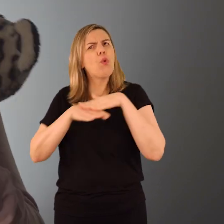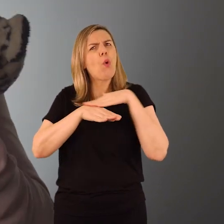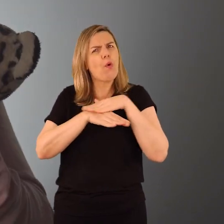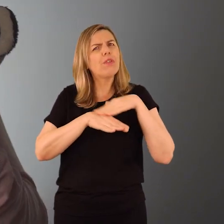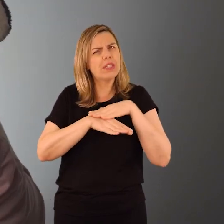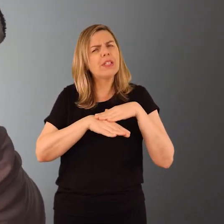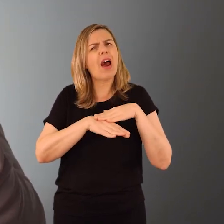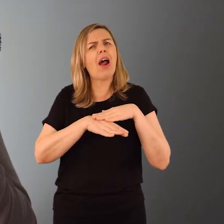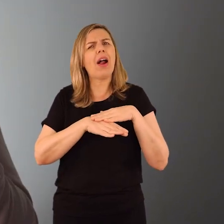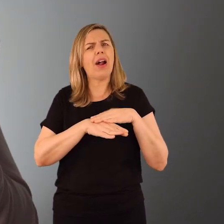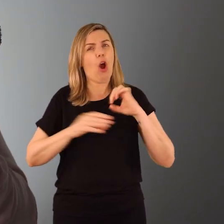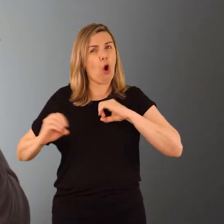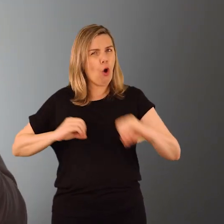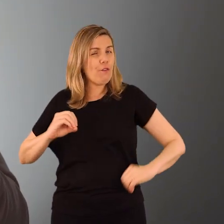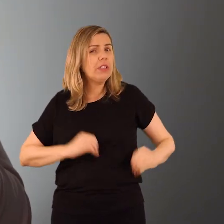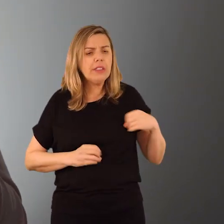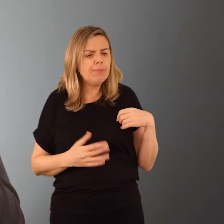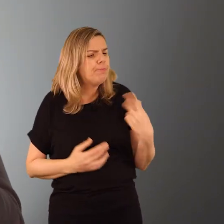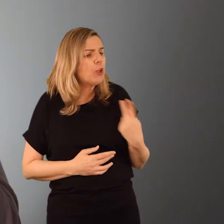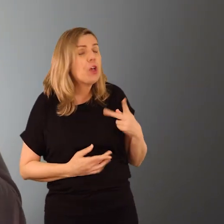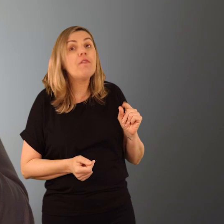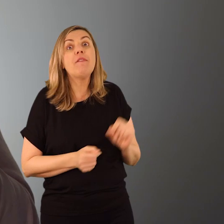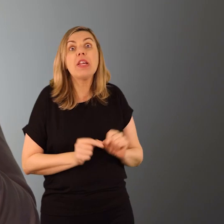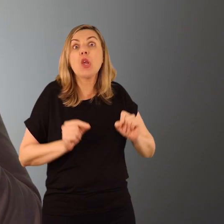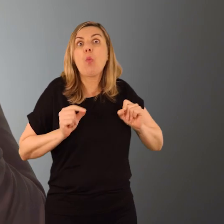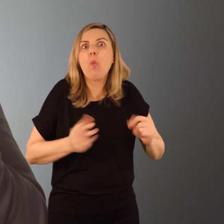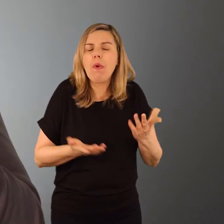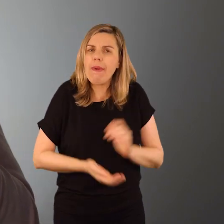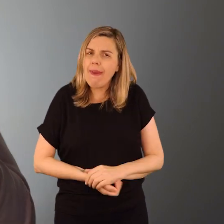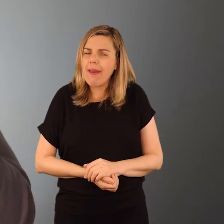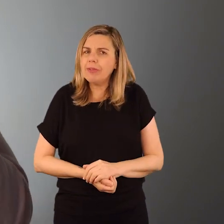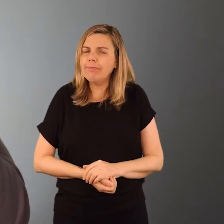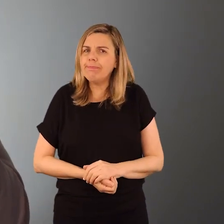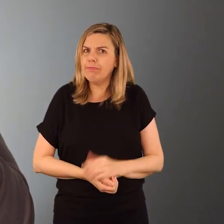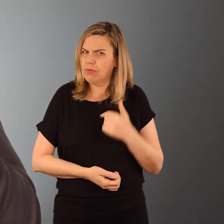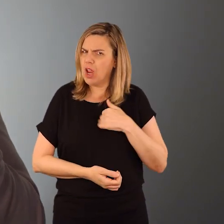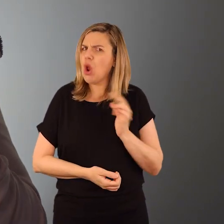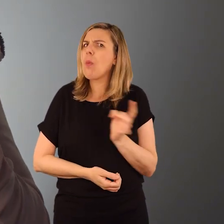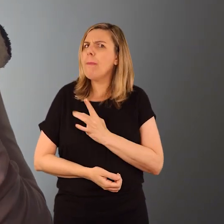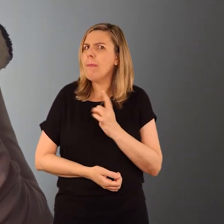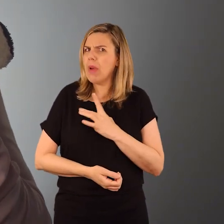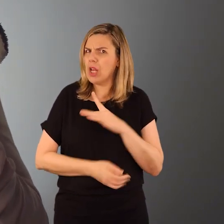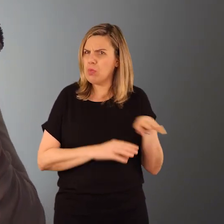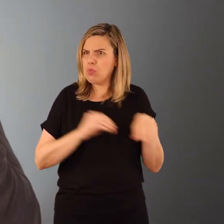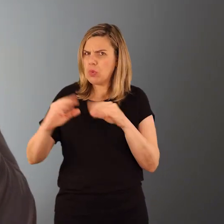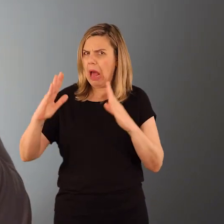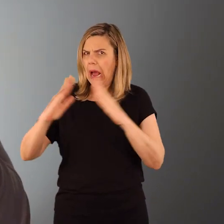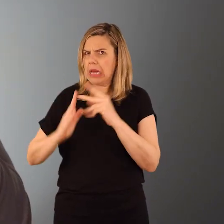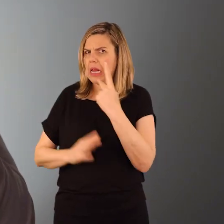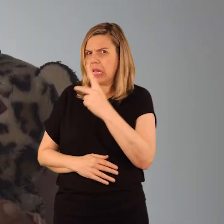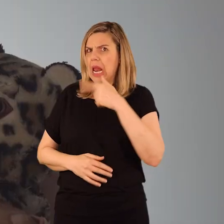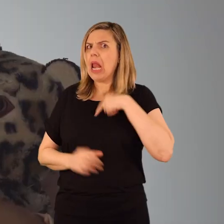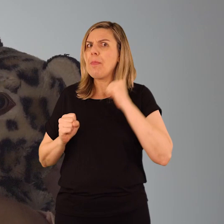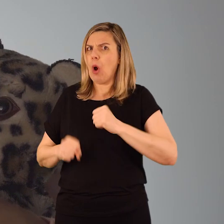com a Tereza, né? Falei, Tereza, o que a gente vai fazer, Tereza? Fala pra oncinha. Aí eu fiquei com medo de ir pra casa dele, né? De ele me